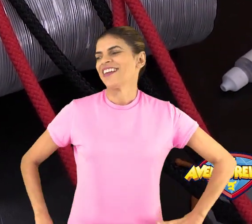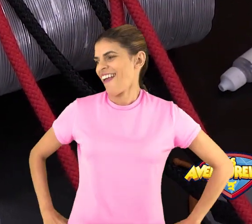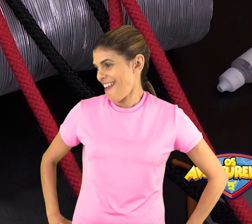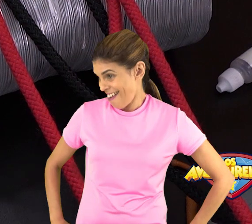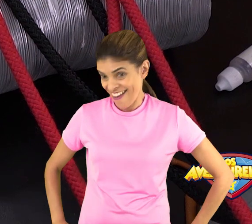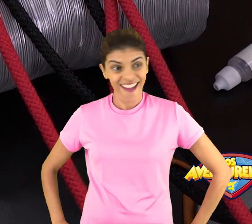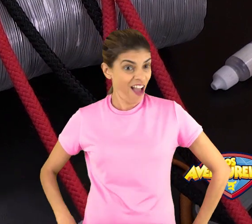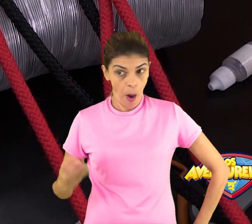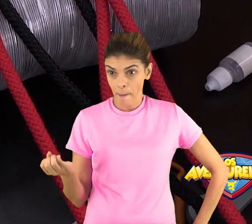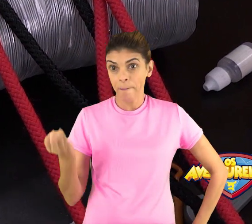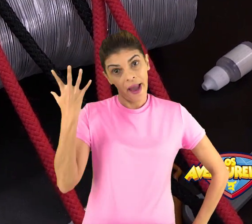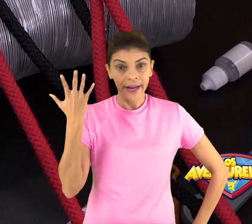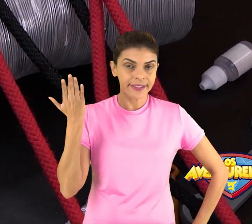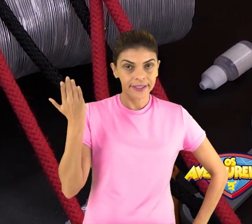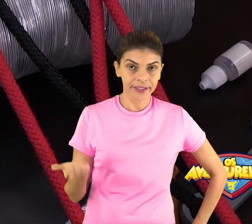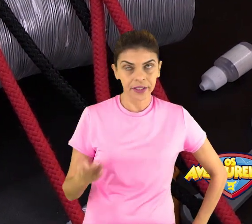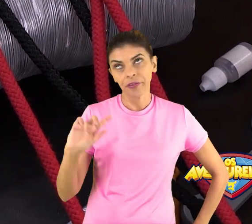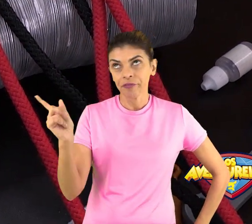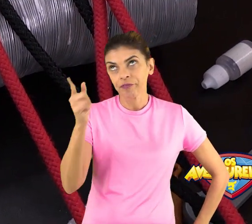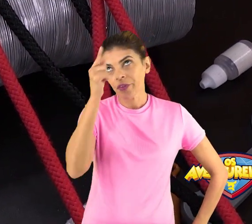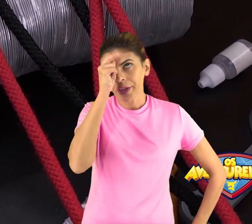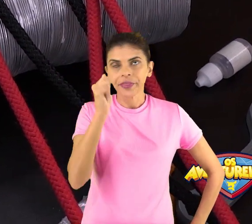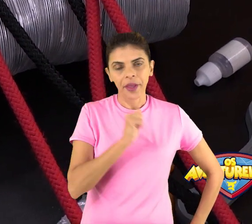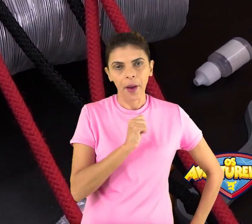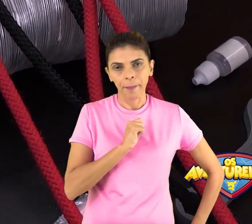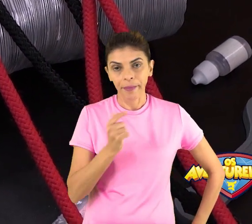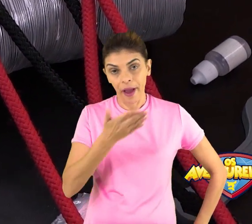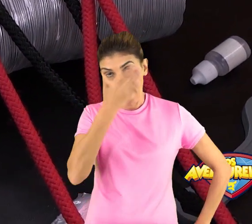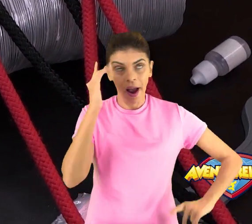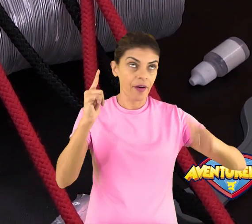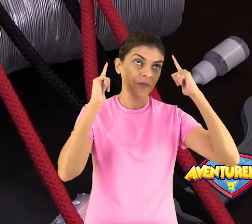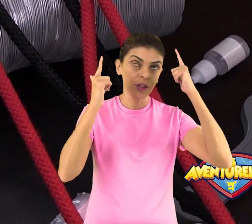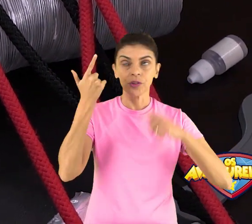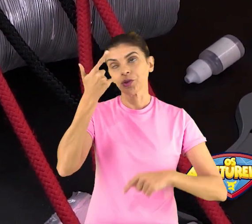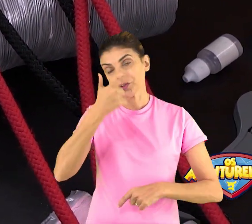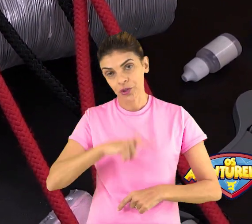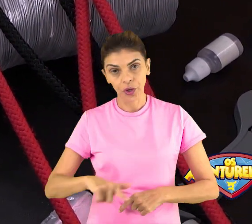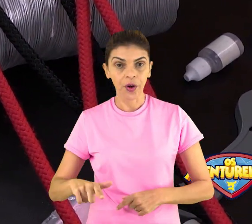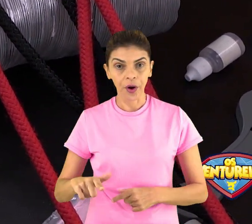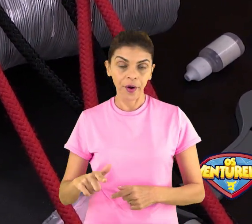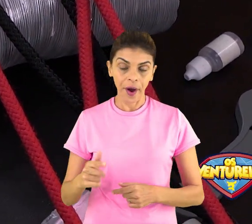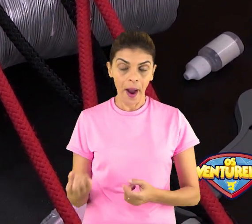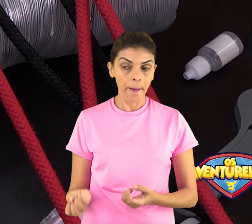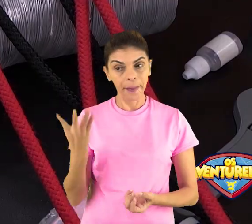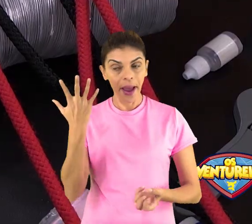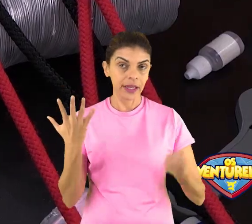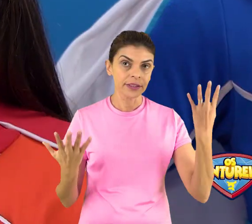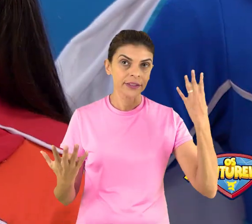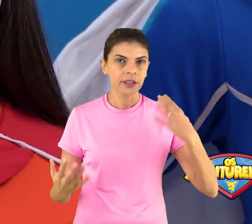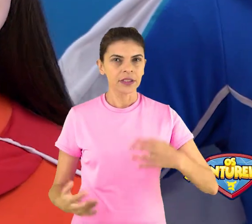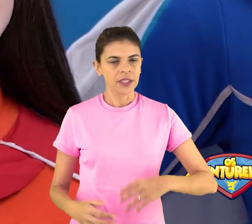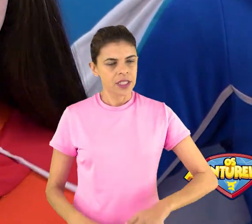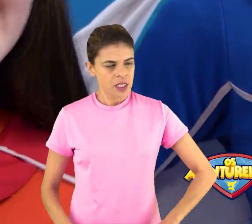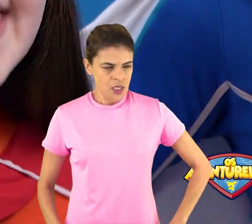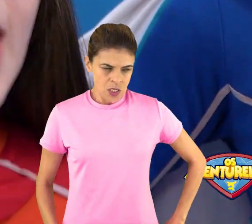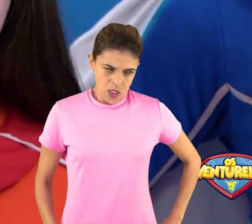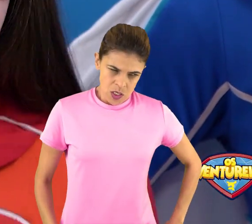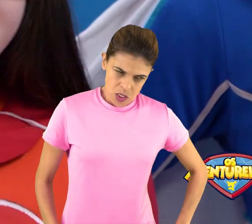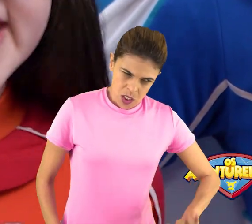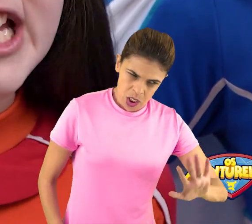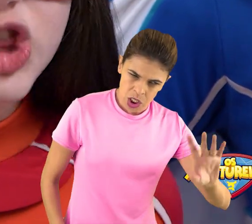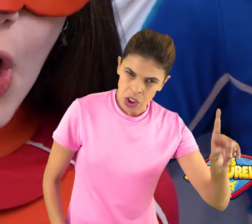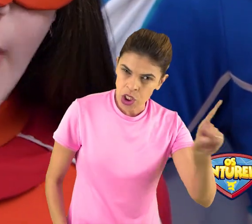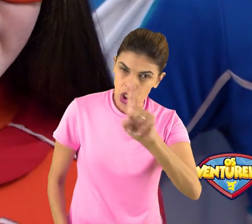Apareceu a Margarida! Finalmente, esses super aventureiros de Araque apareceram! Ah,